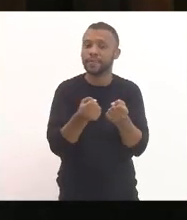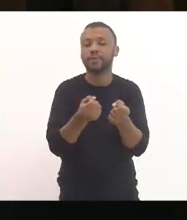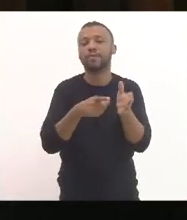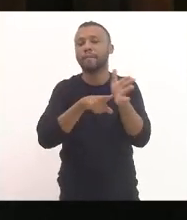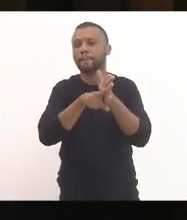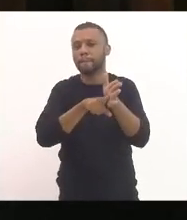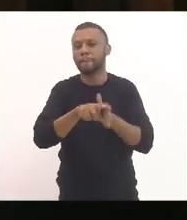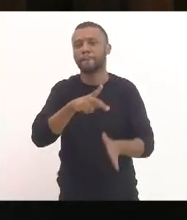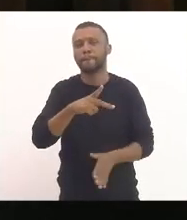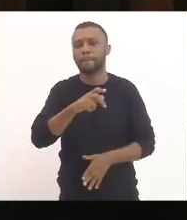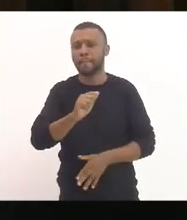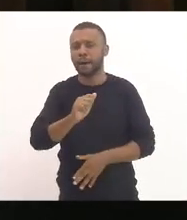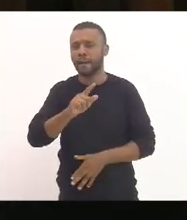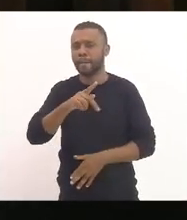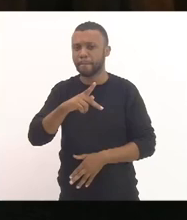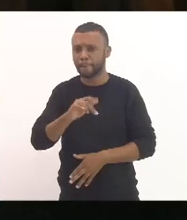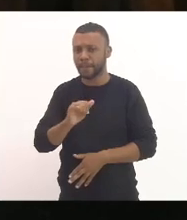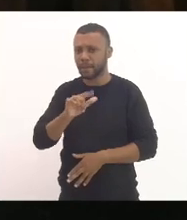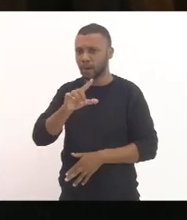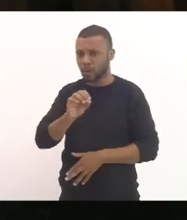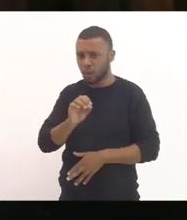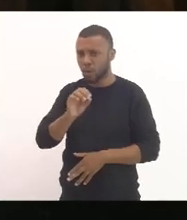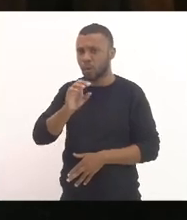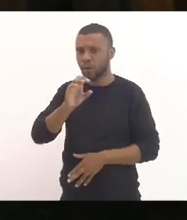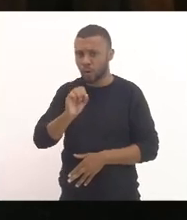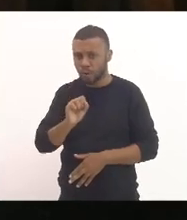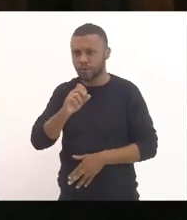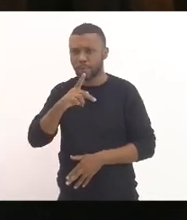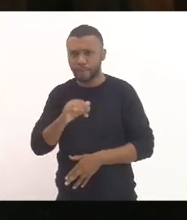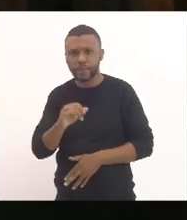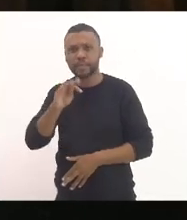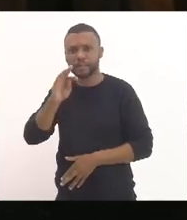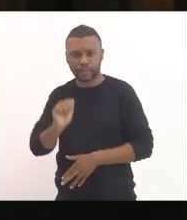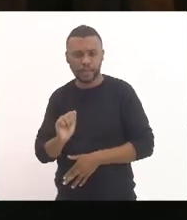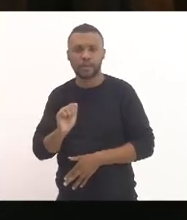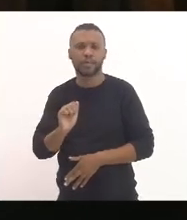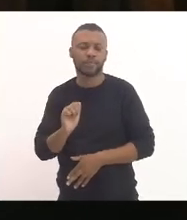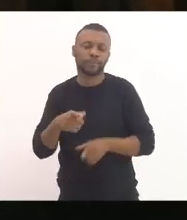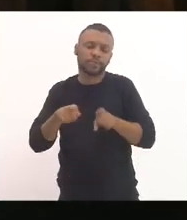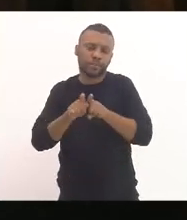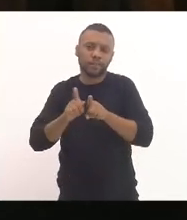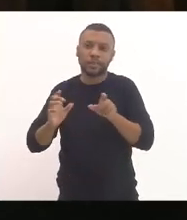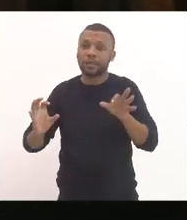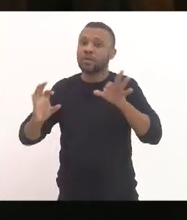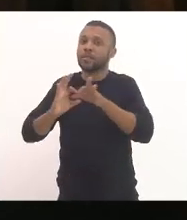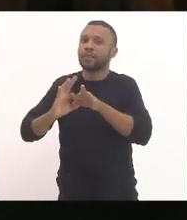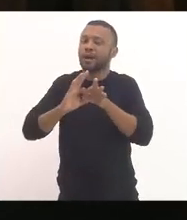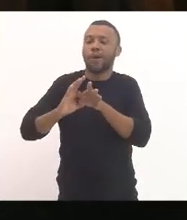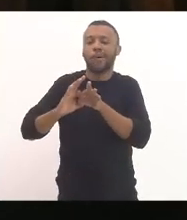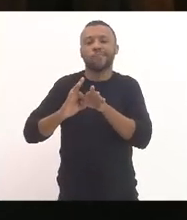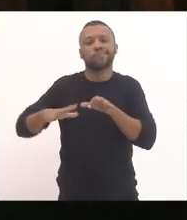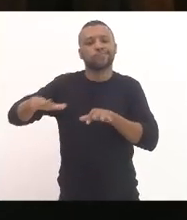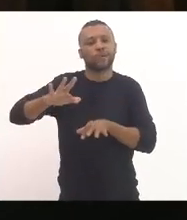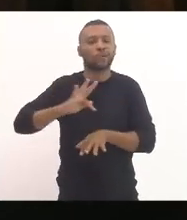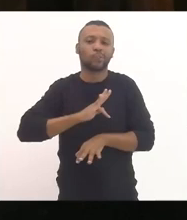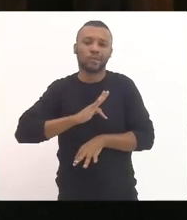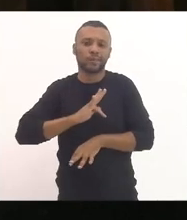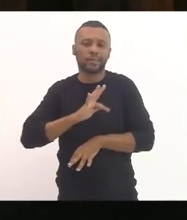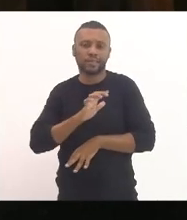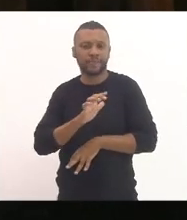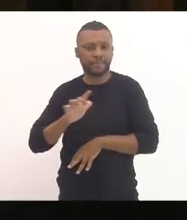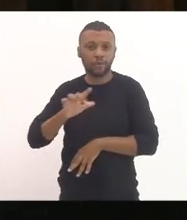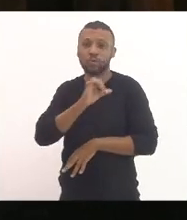também recebe o apoio dessa nossa união de comissário de polícia do Estado voltando assim nós tratamos